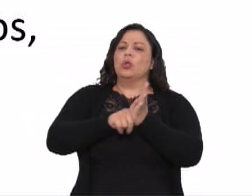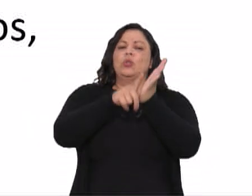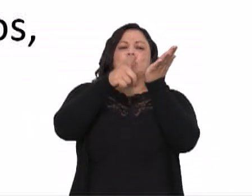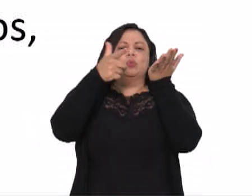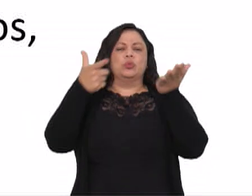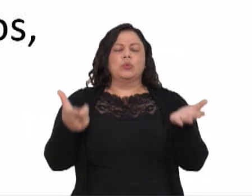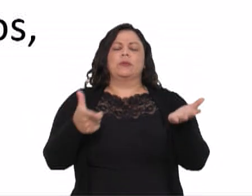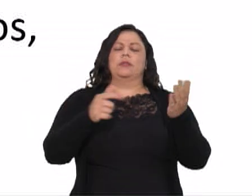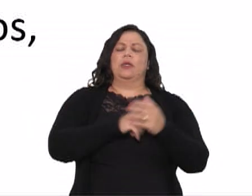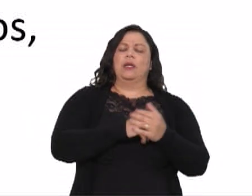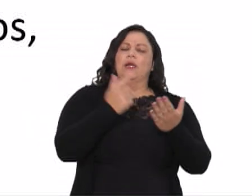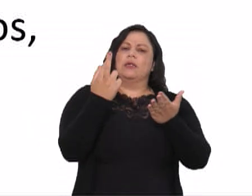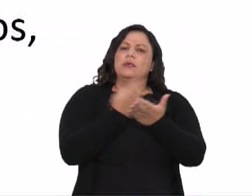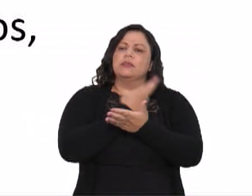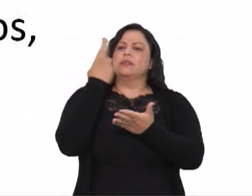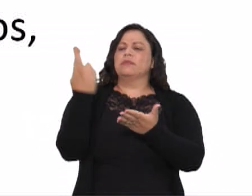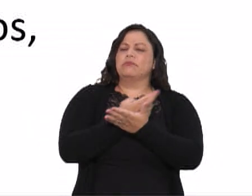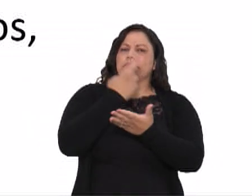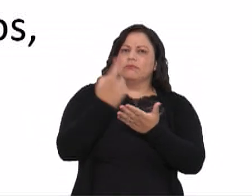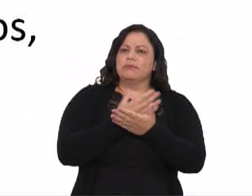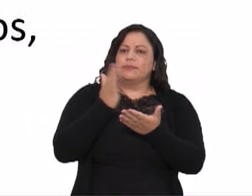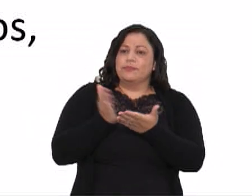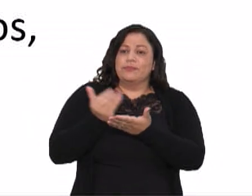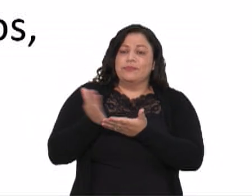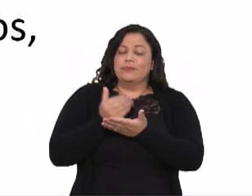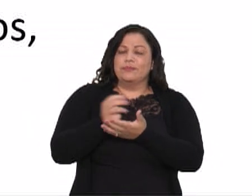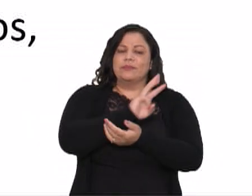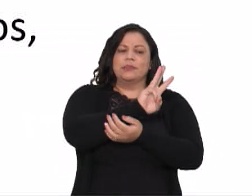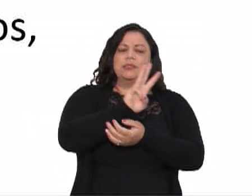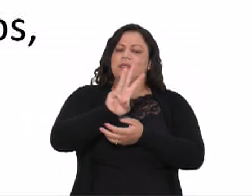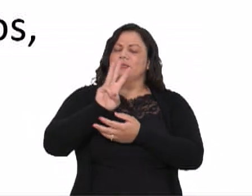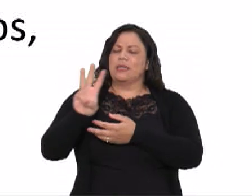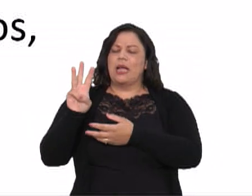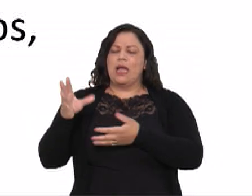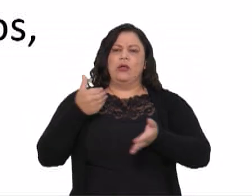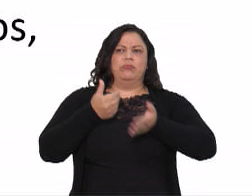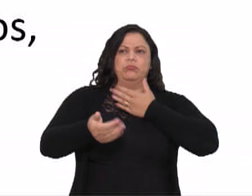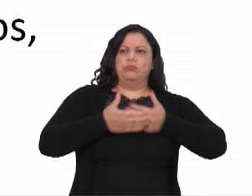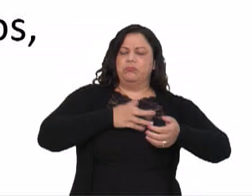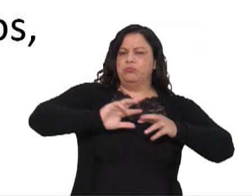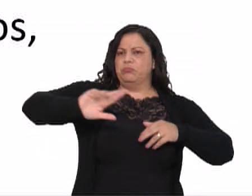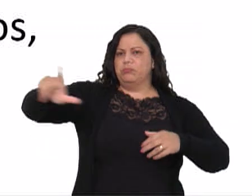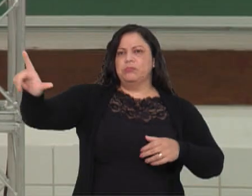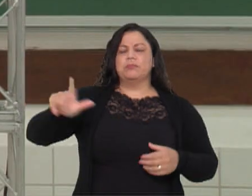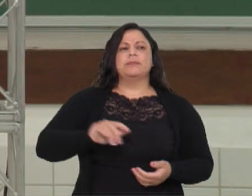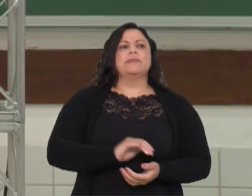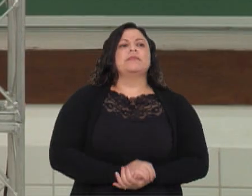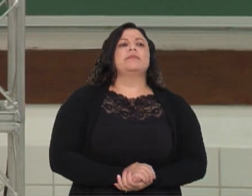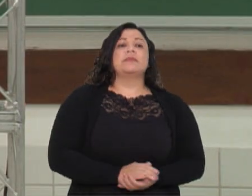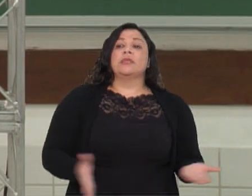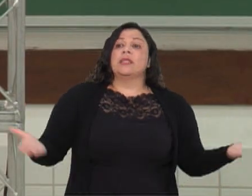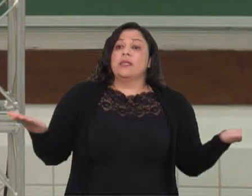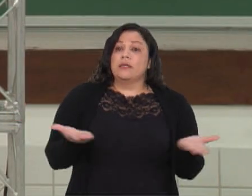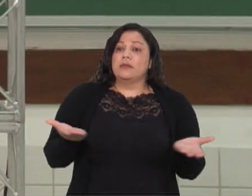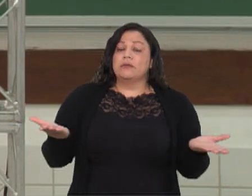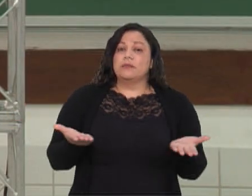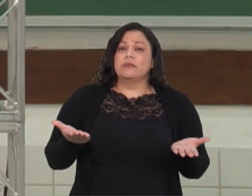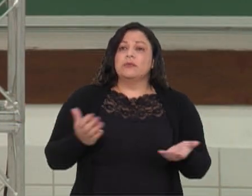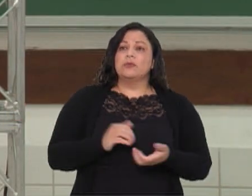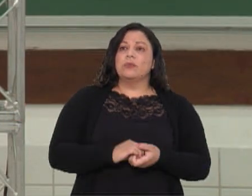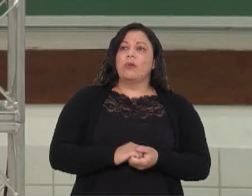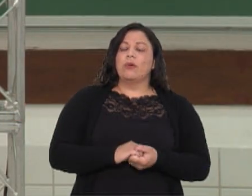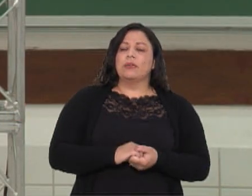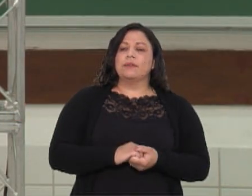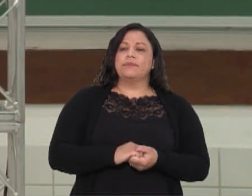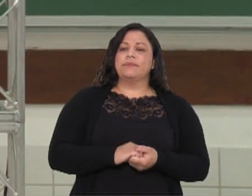didáticos, enciclopédias, sites e artigos científicos, entre outros. E agora, com a